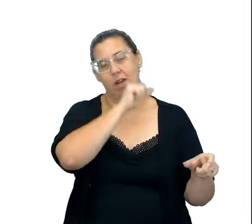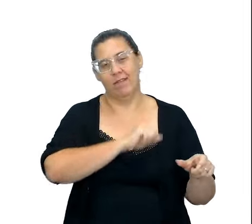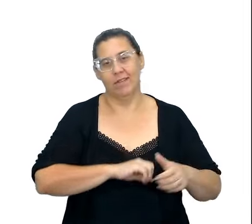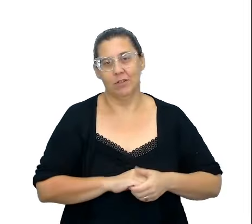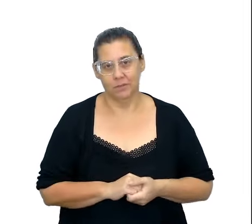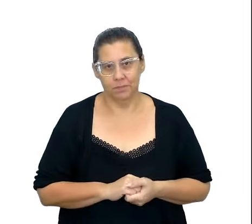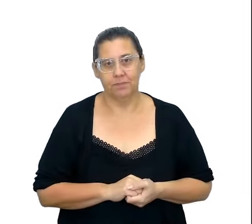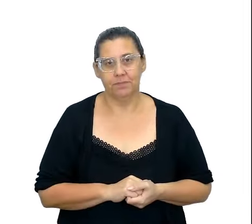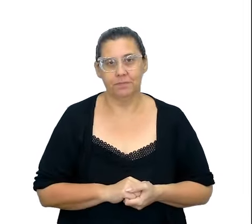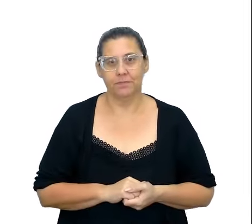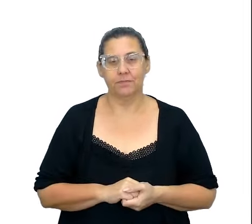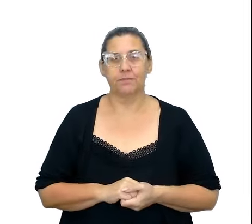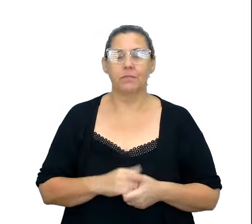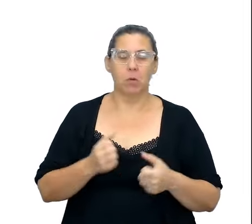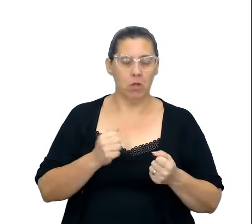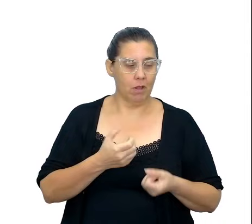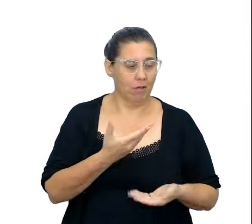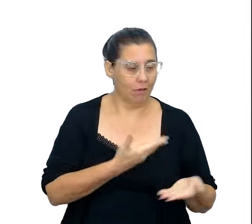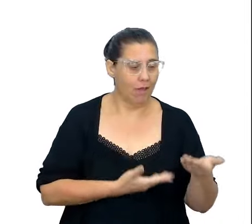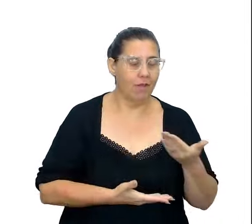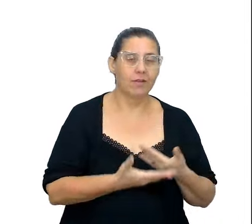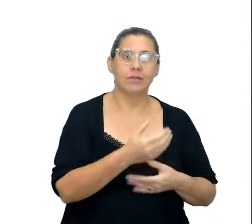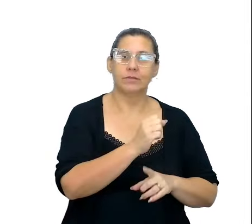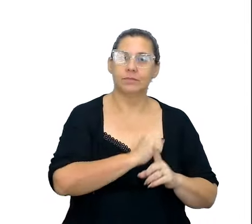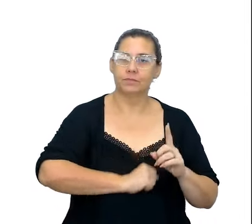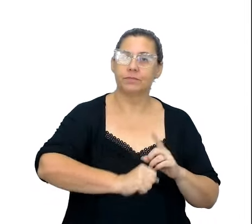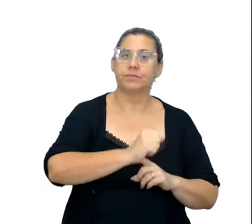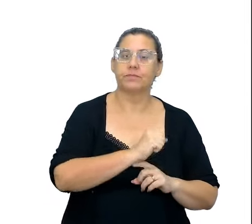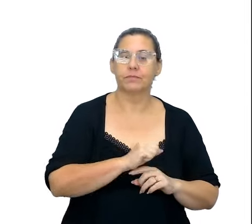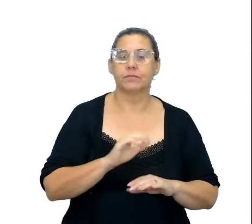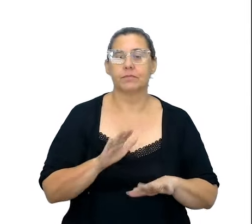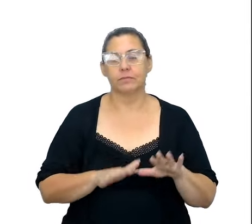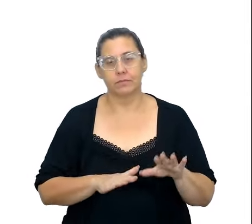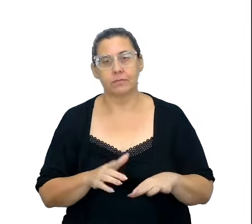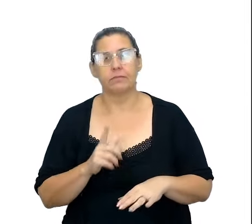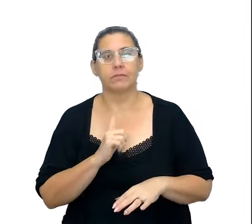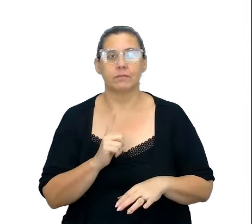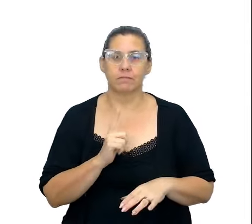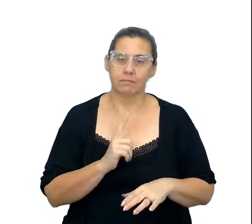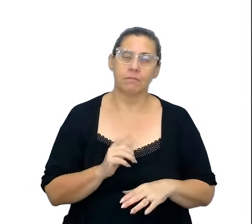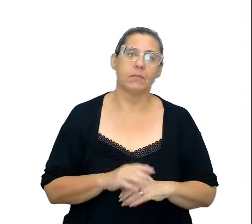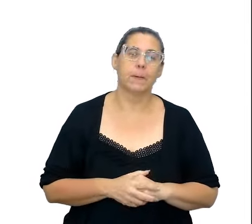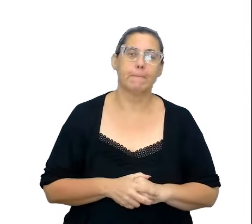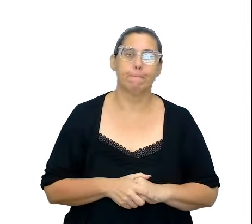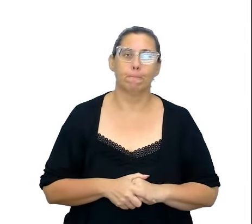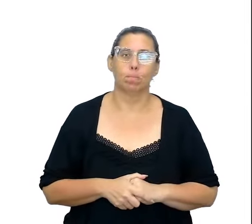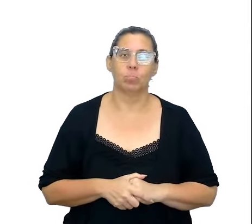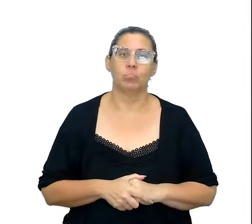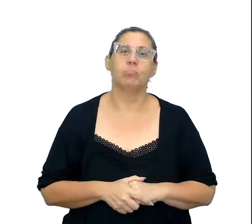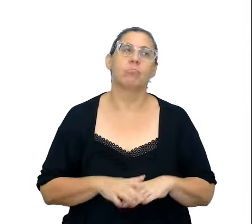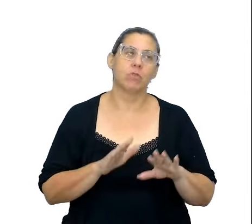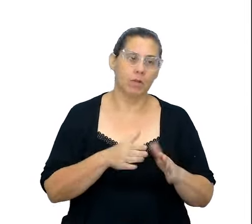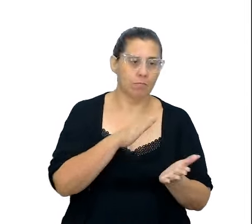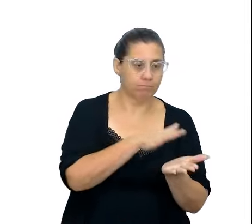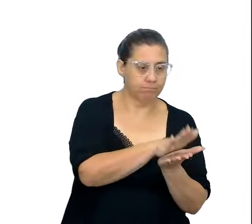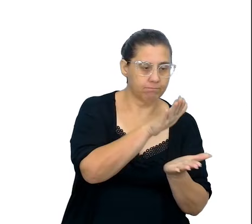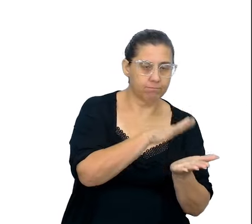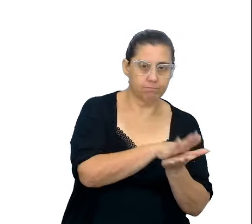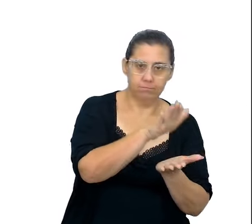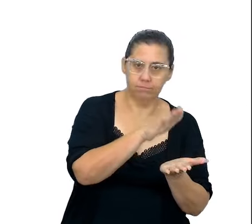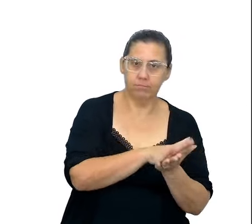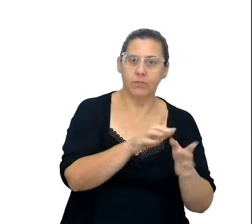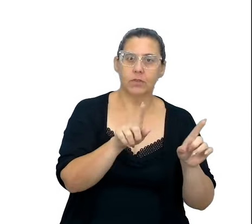prática, né, podendo socializar. Pode ser que seja fixado em painéis, pode ser também que seja publicado aí em